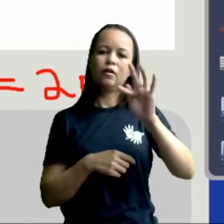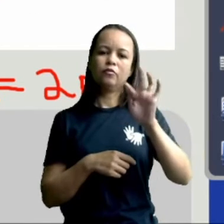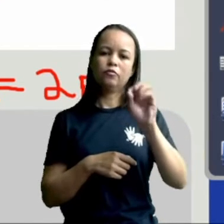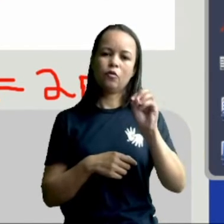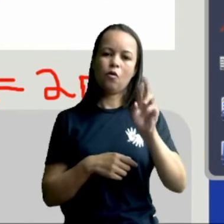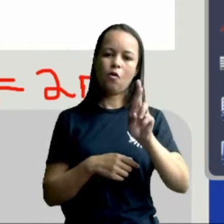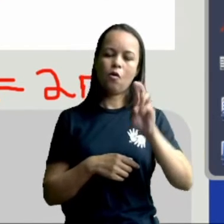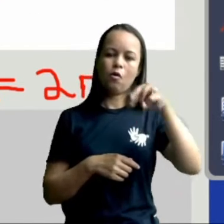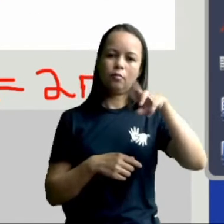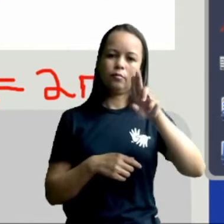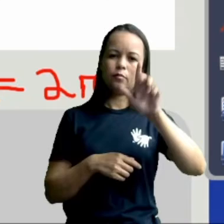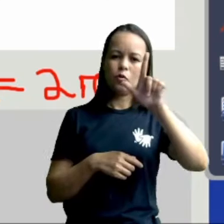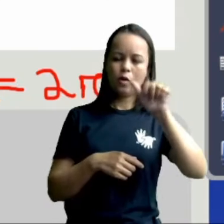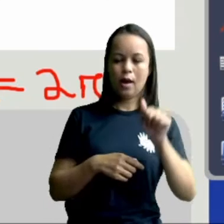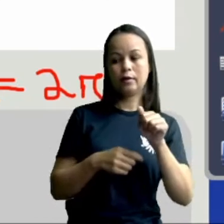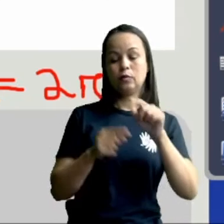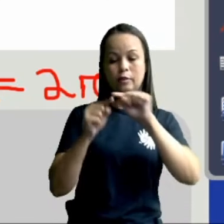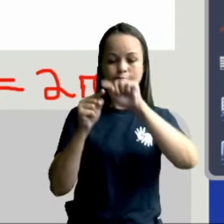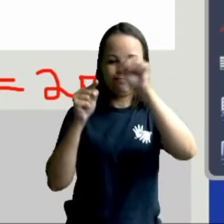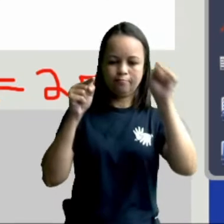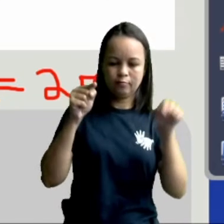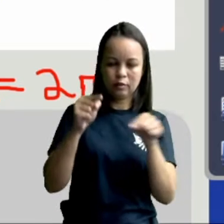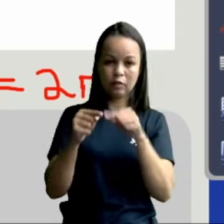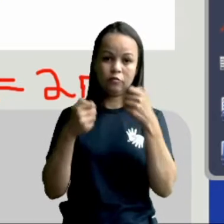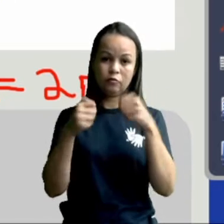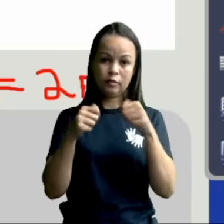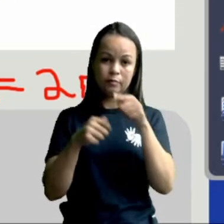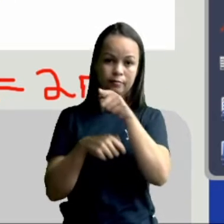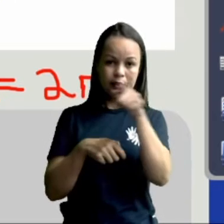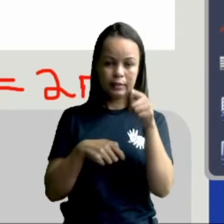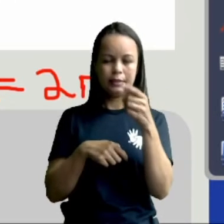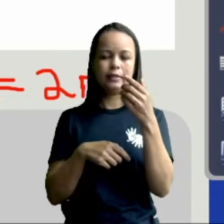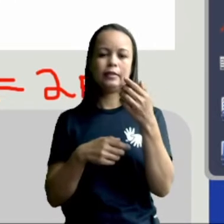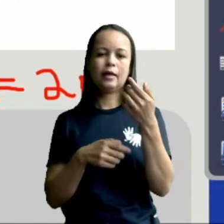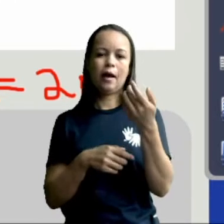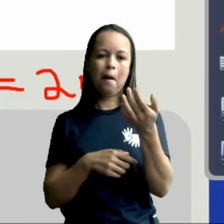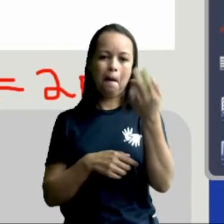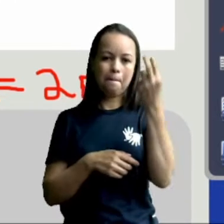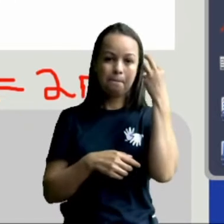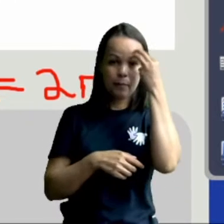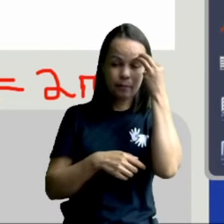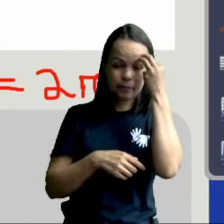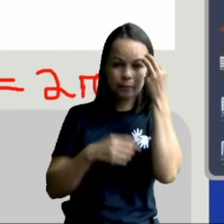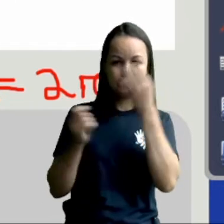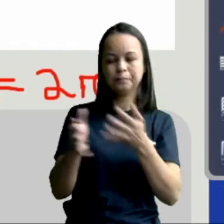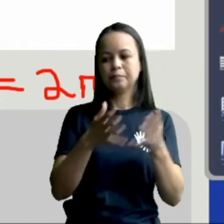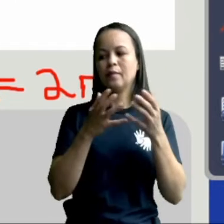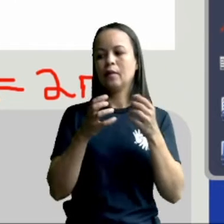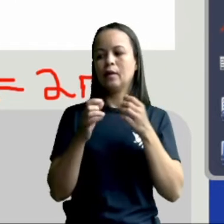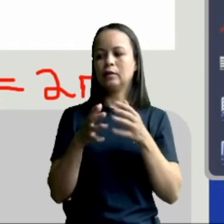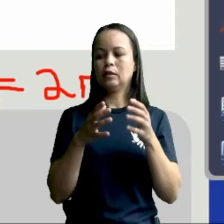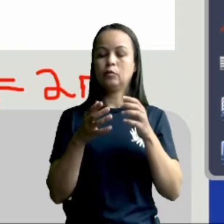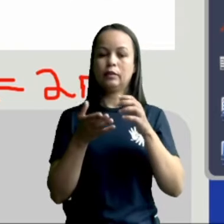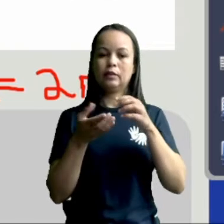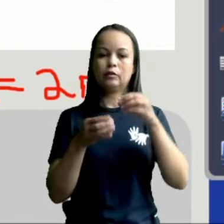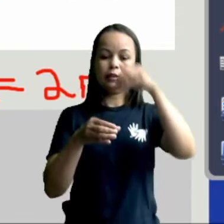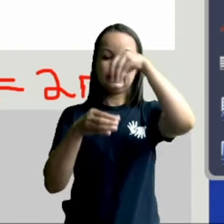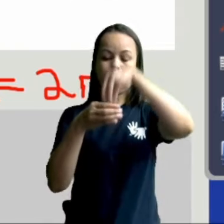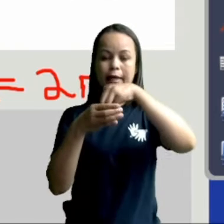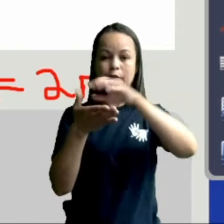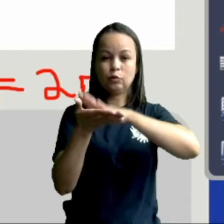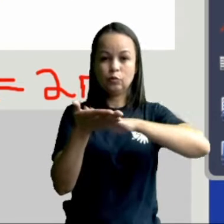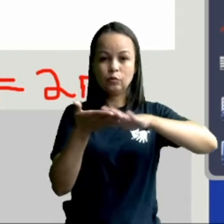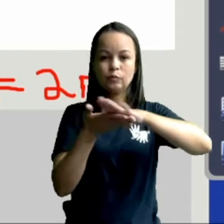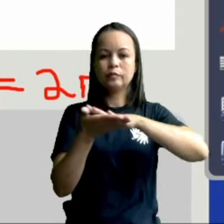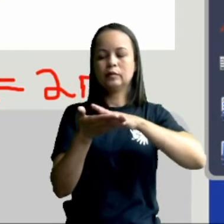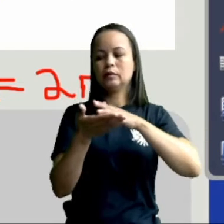que é o que você precisa memorizar, a fórmula da área está aqui, ou seja, o tamanho do espaço interno do círculo. A gente usa